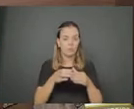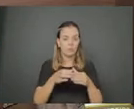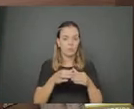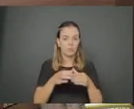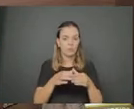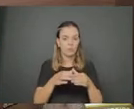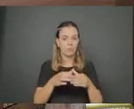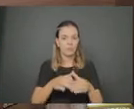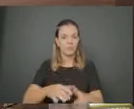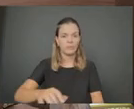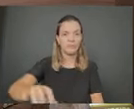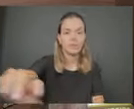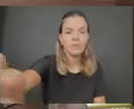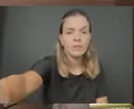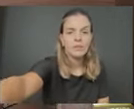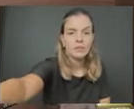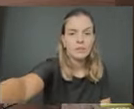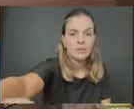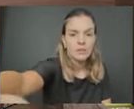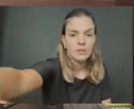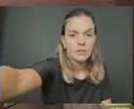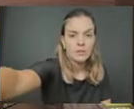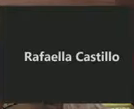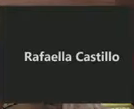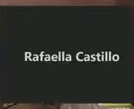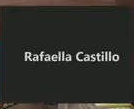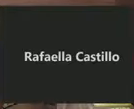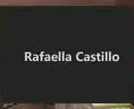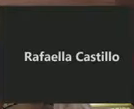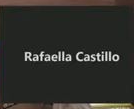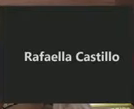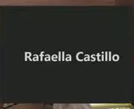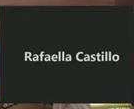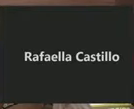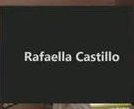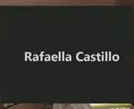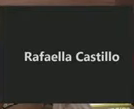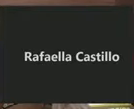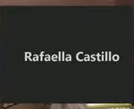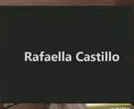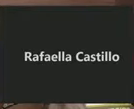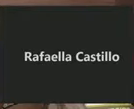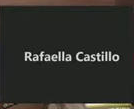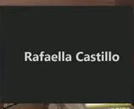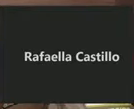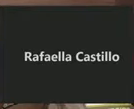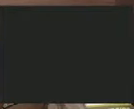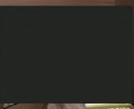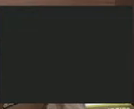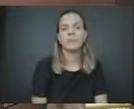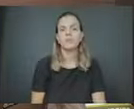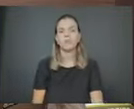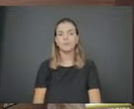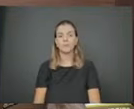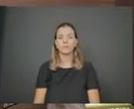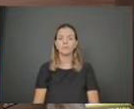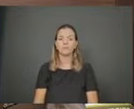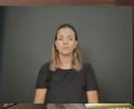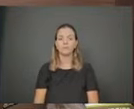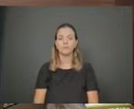nós temos o vereador Mauro Bobato, Leônidas Dias e professor Euler. Vereador Mauro Bobato, 1 minuto e 30. Obrigado, presidente